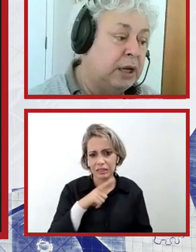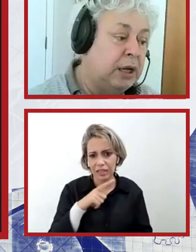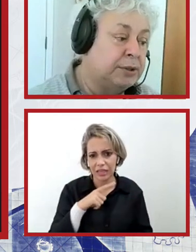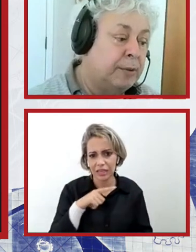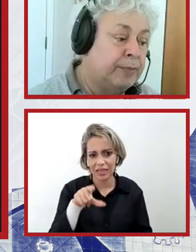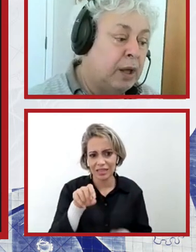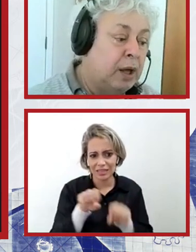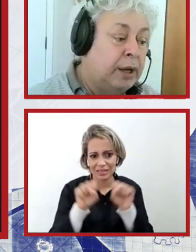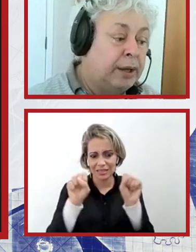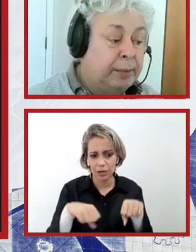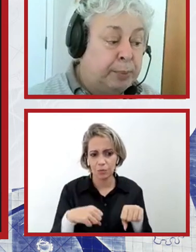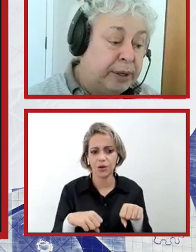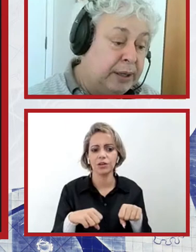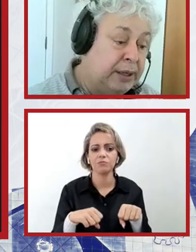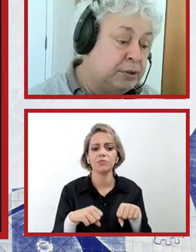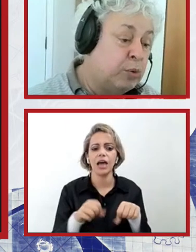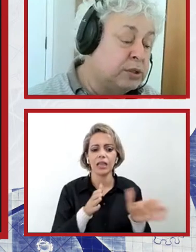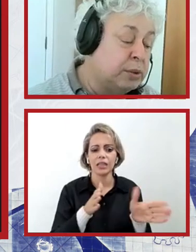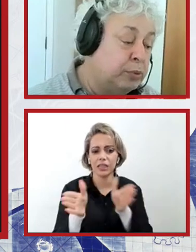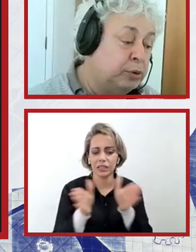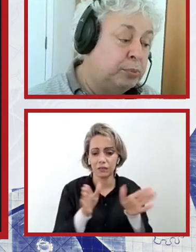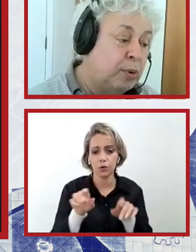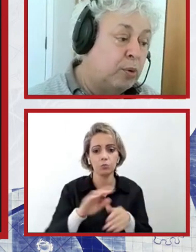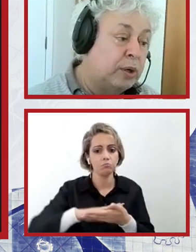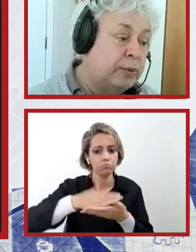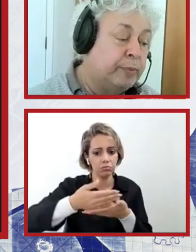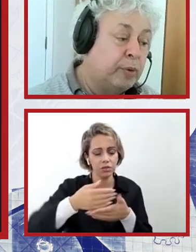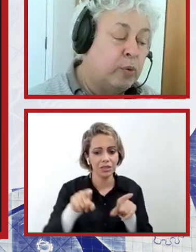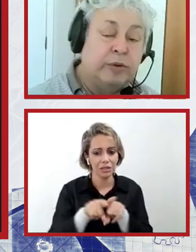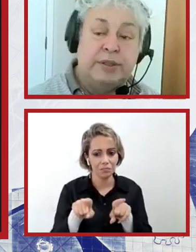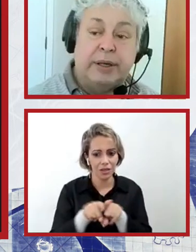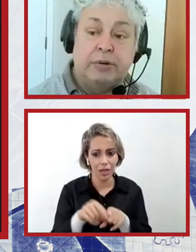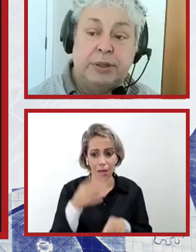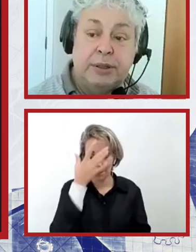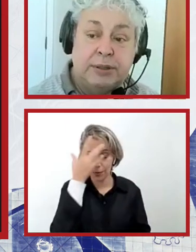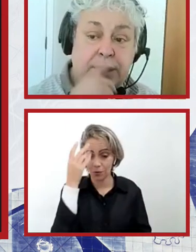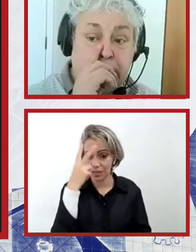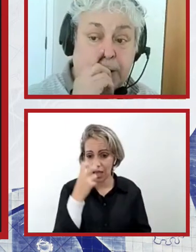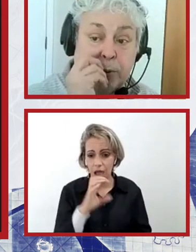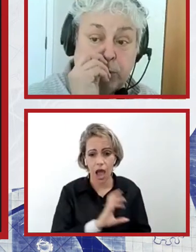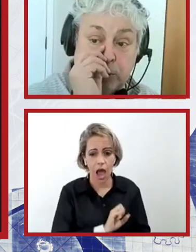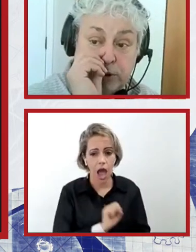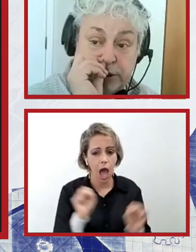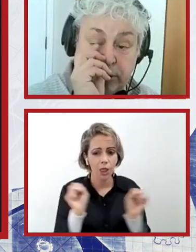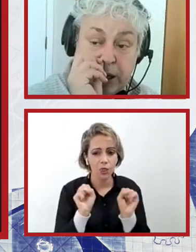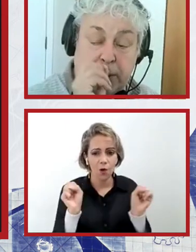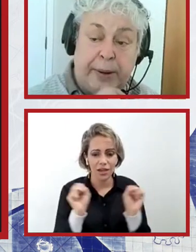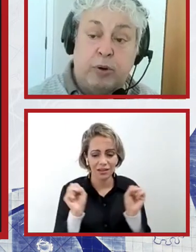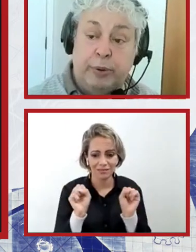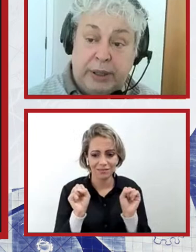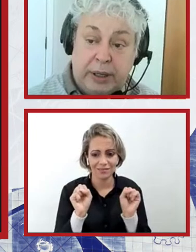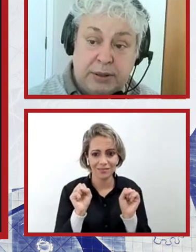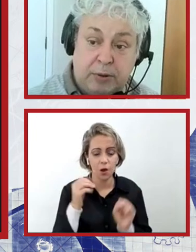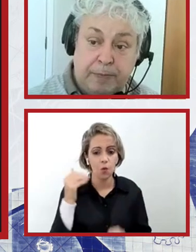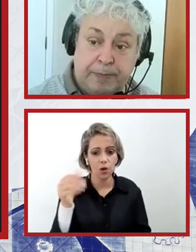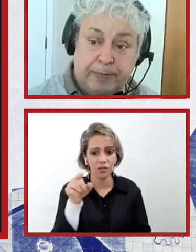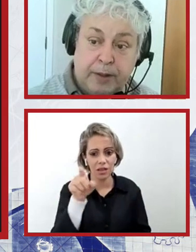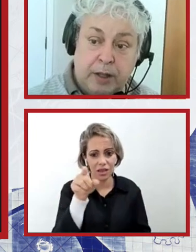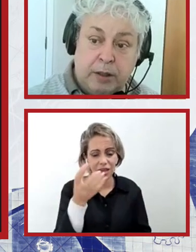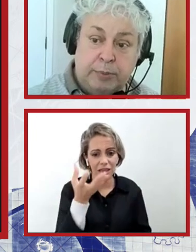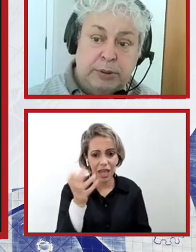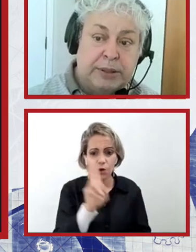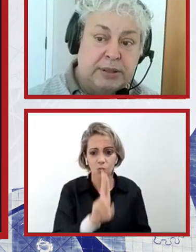de facilidade, porque isso é coisa muito boa quando você quer utilizar o celular para